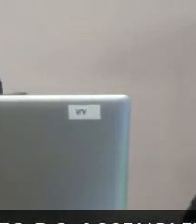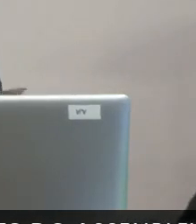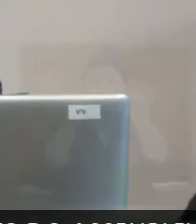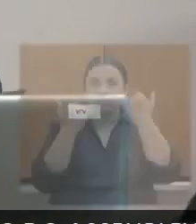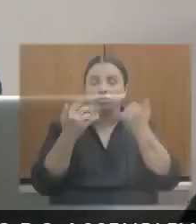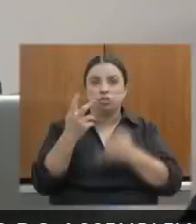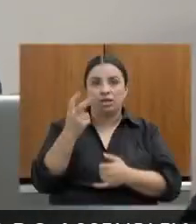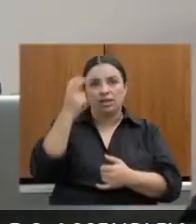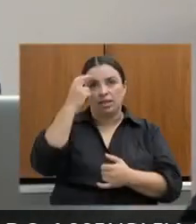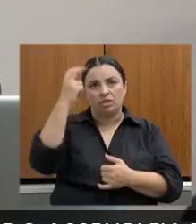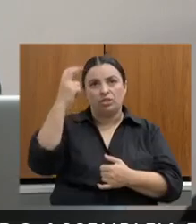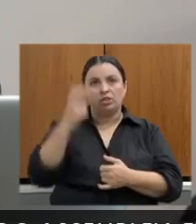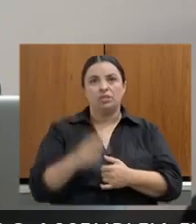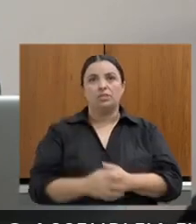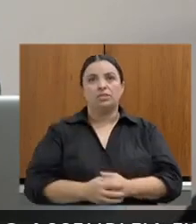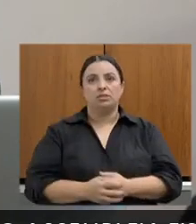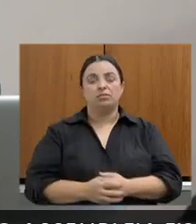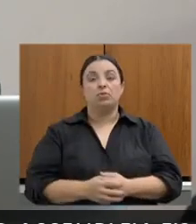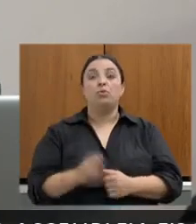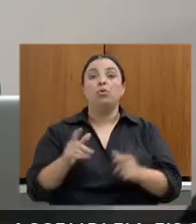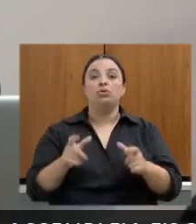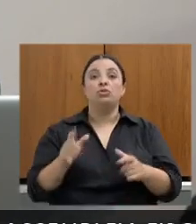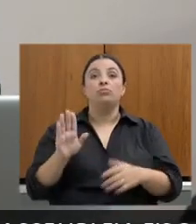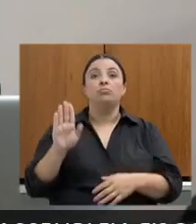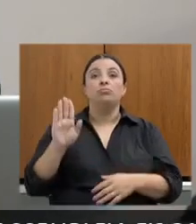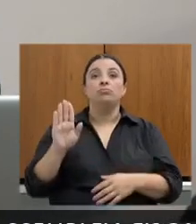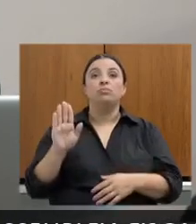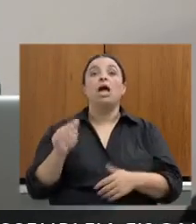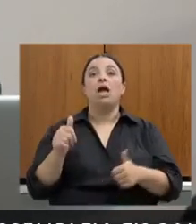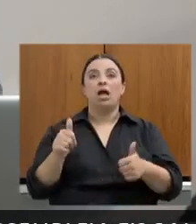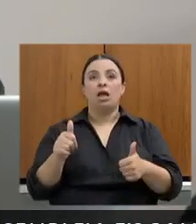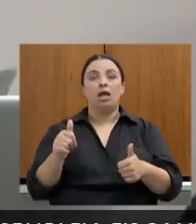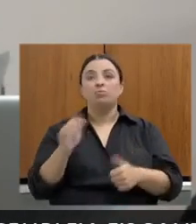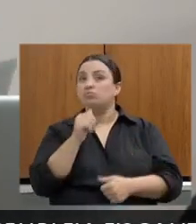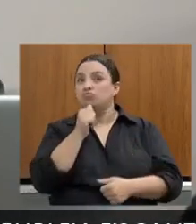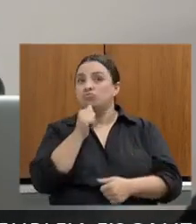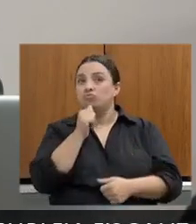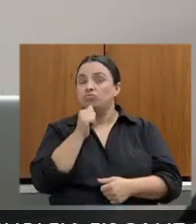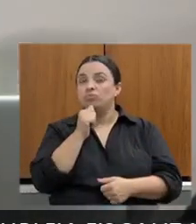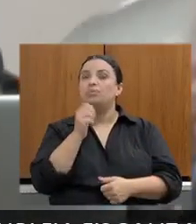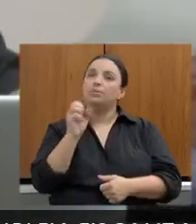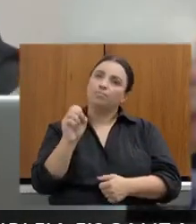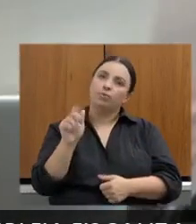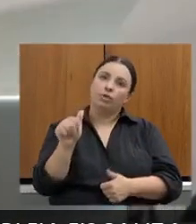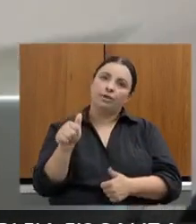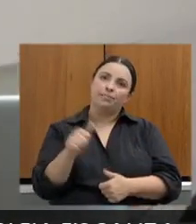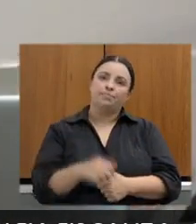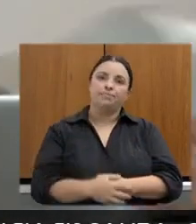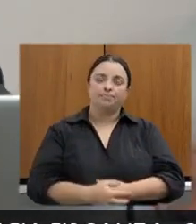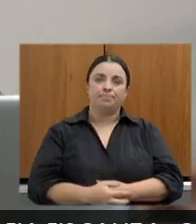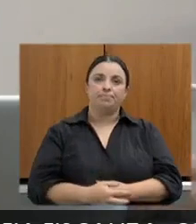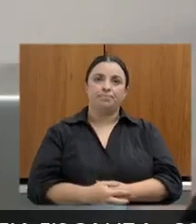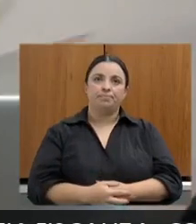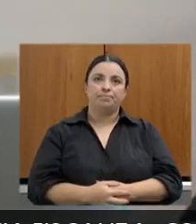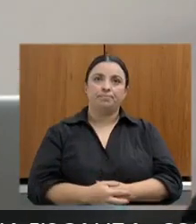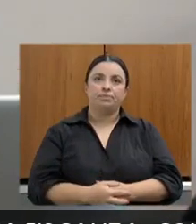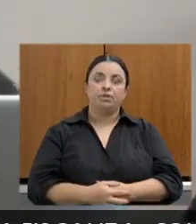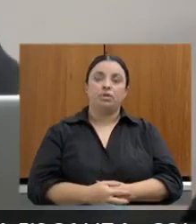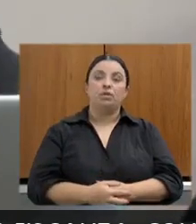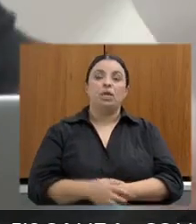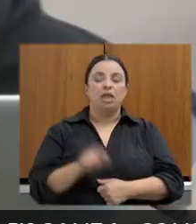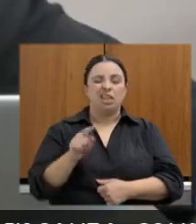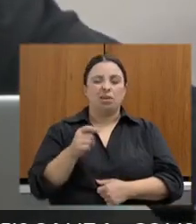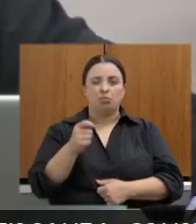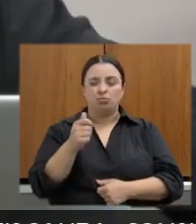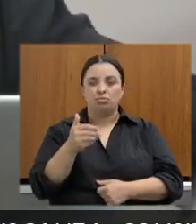inteligência Cadê o doutor Tiago aí não ok segundo o Doutor Joaquim